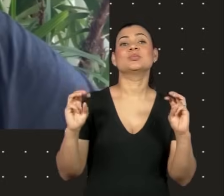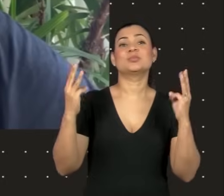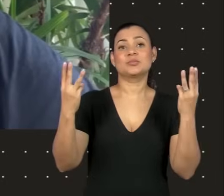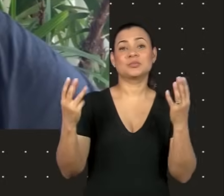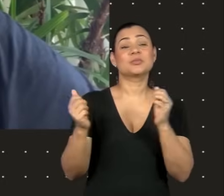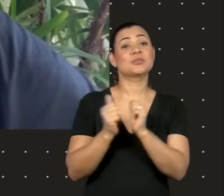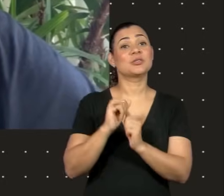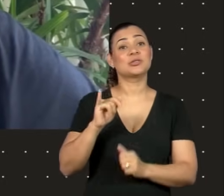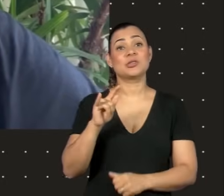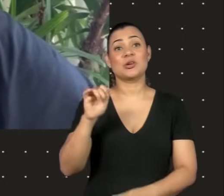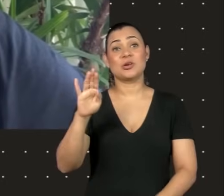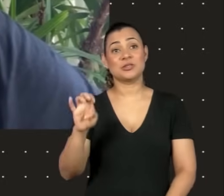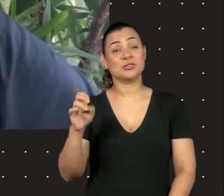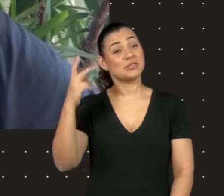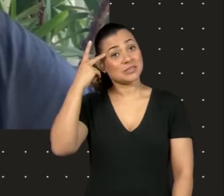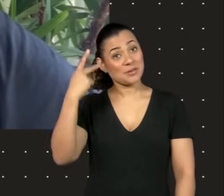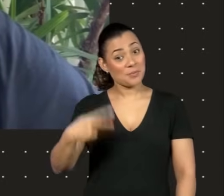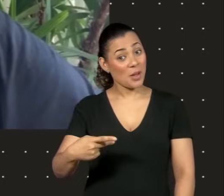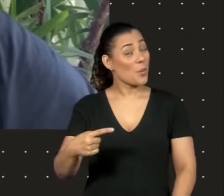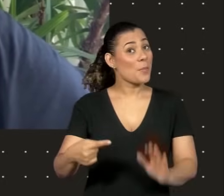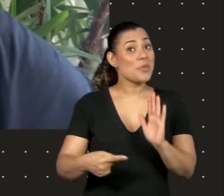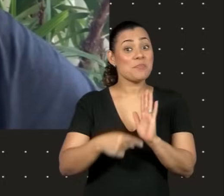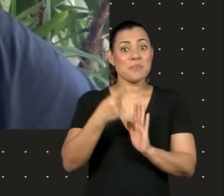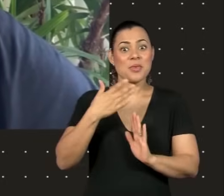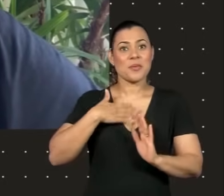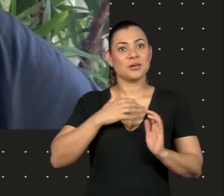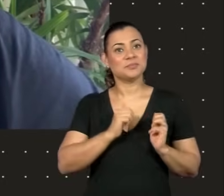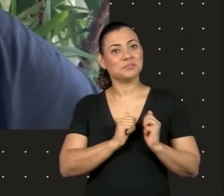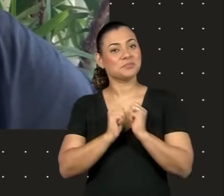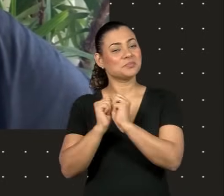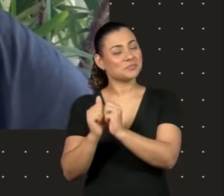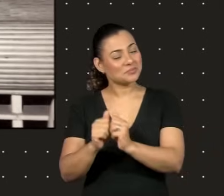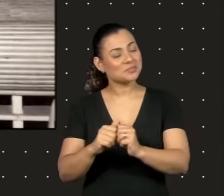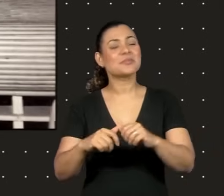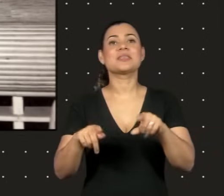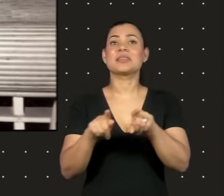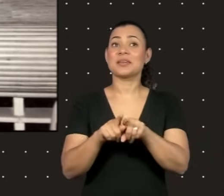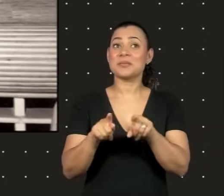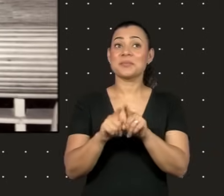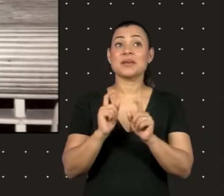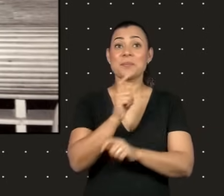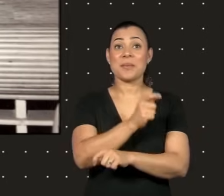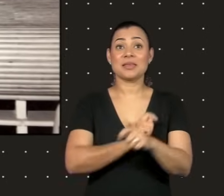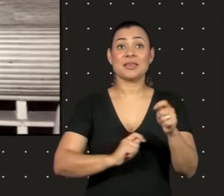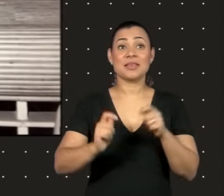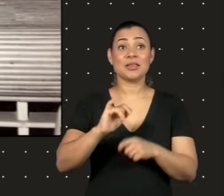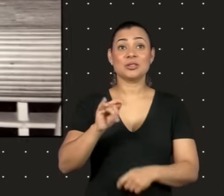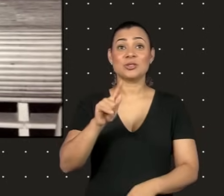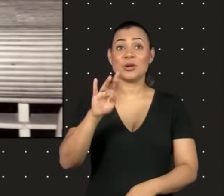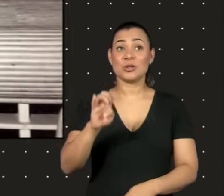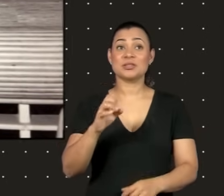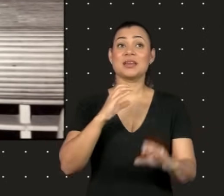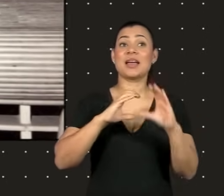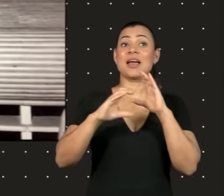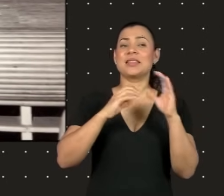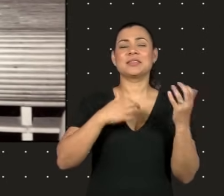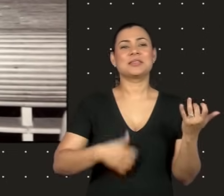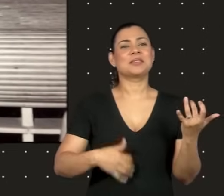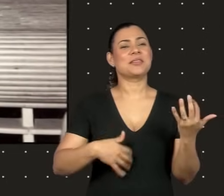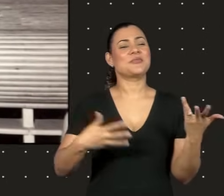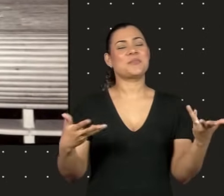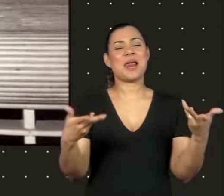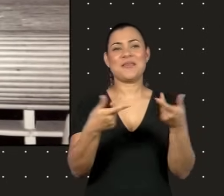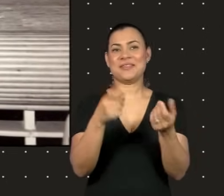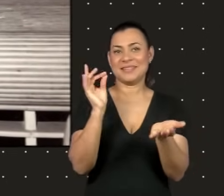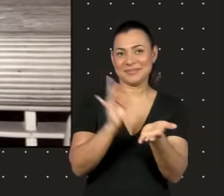Jorge Ben em São Paulo, justamente no show da Balança, eu de bateria e o Jorge Ben cantando. Que maravilha, não foi?